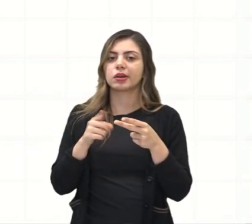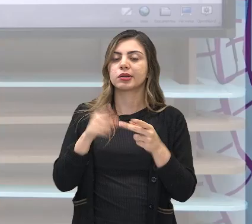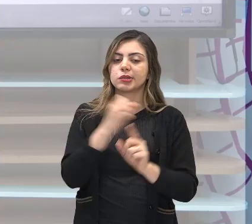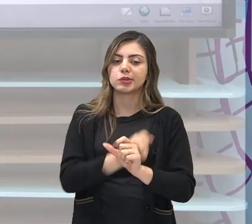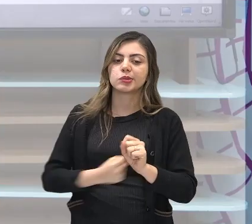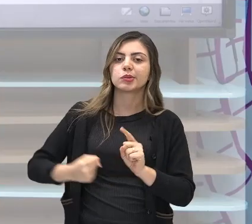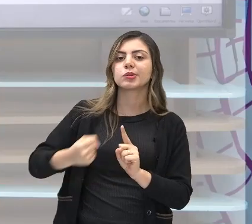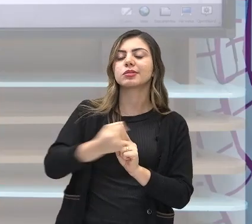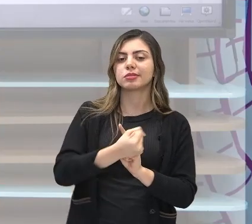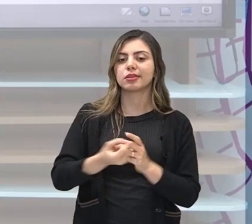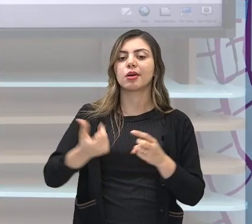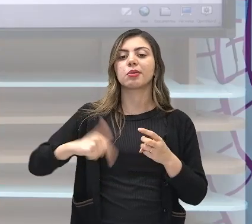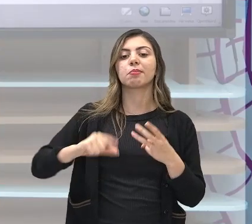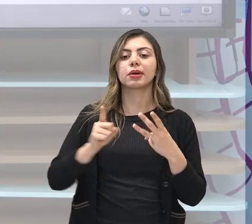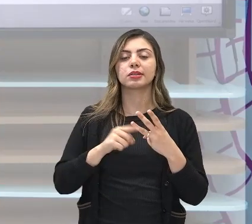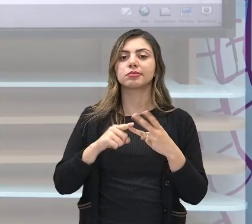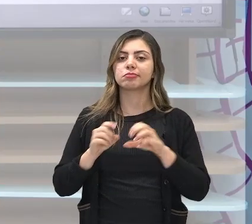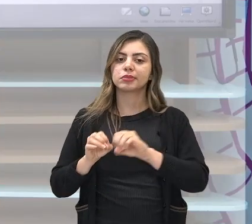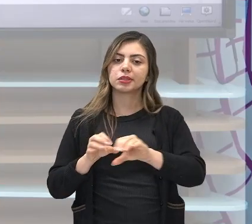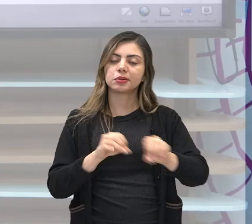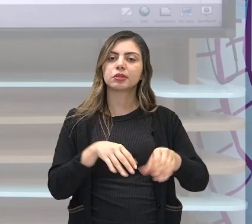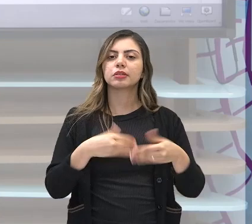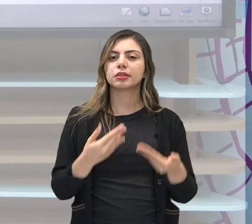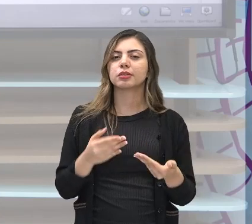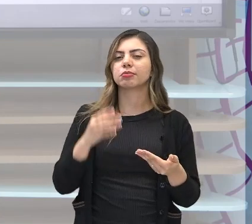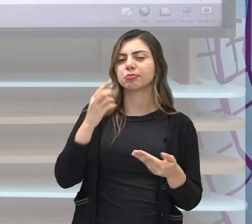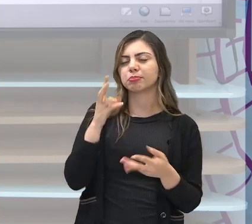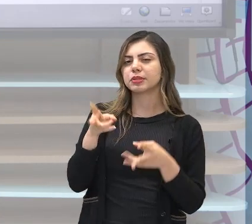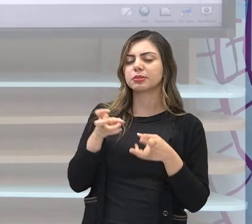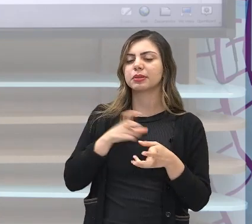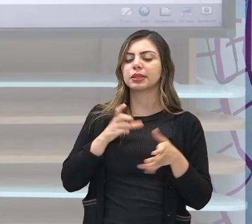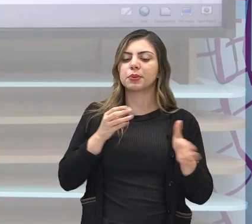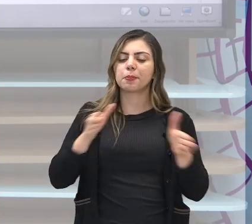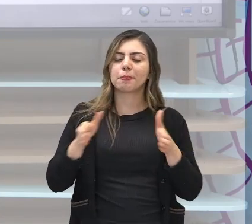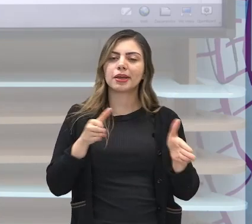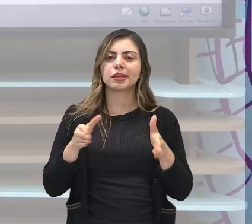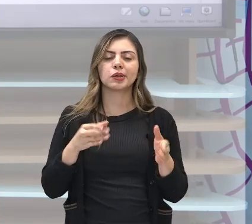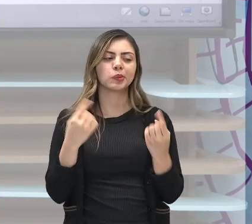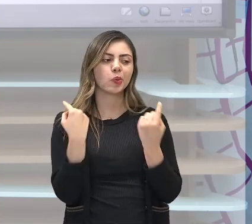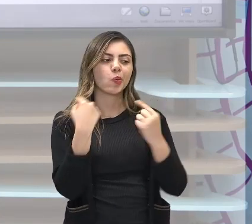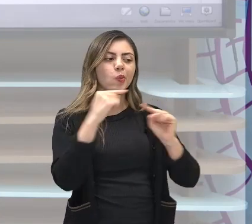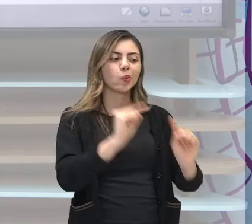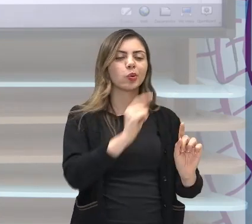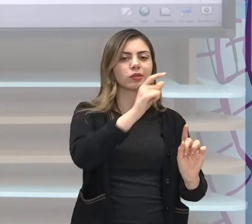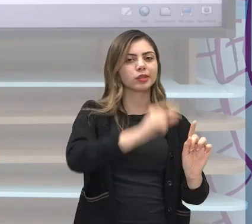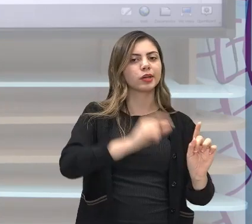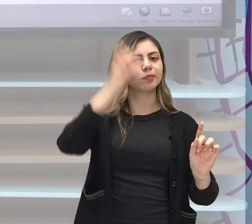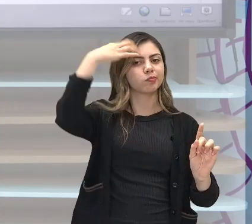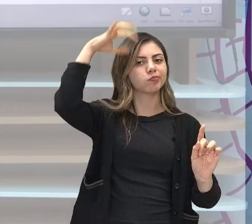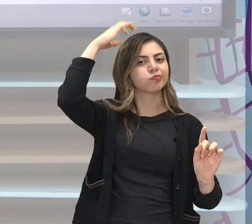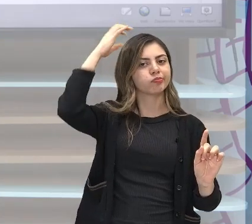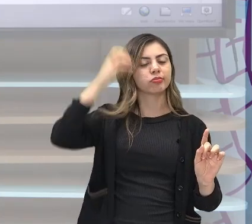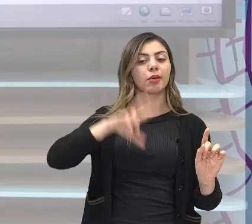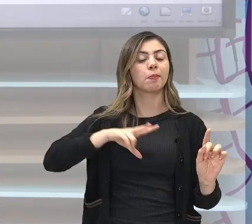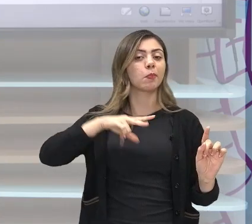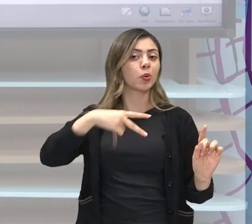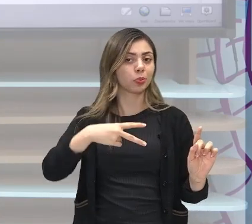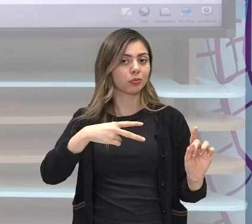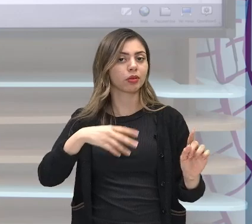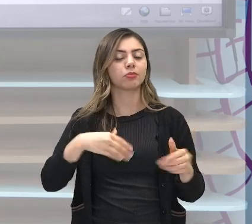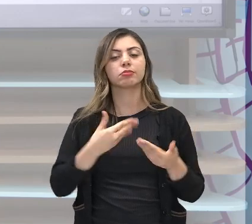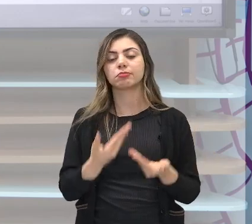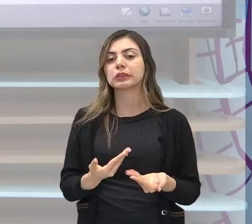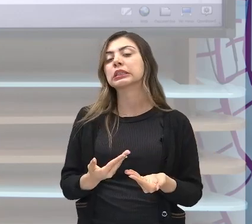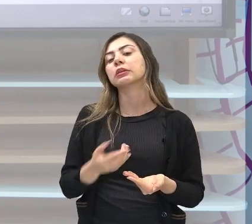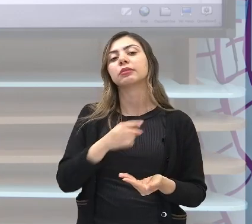de questionamento ao poder colonial português, né? A coroa portuguesa,